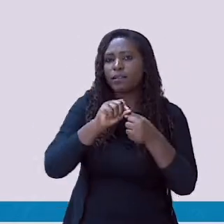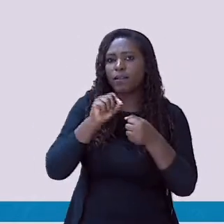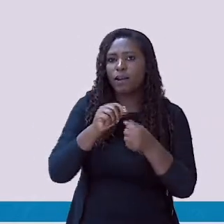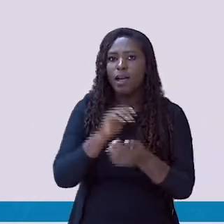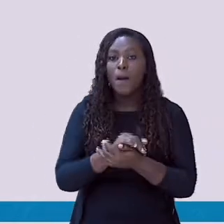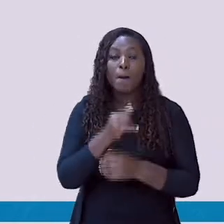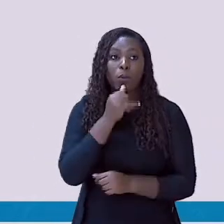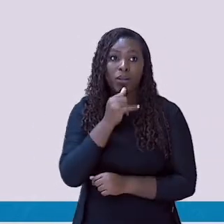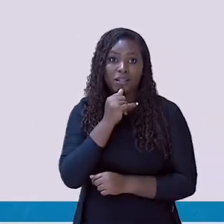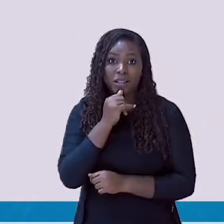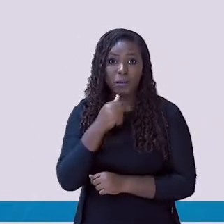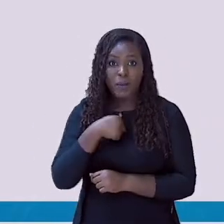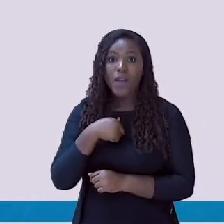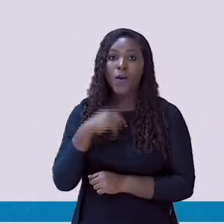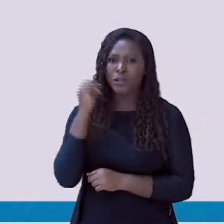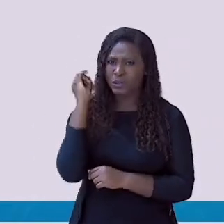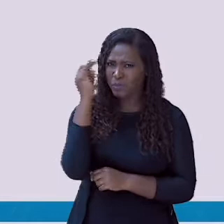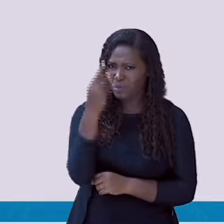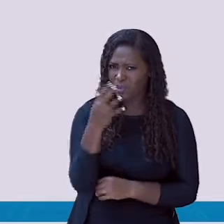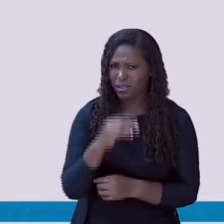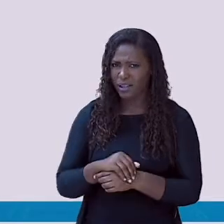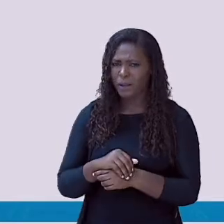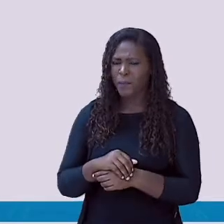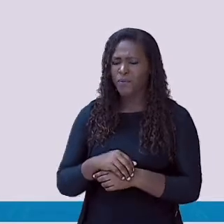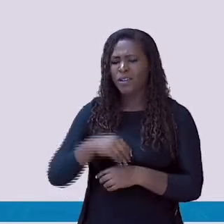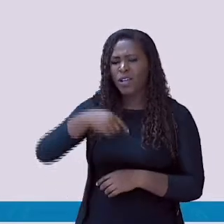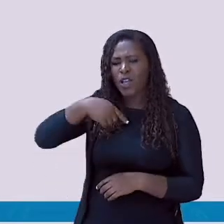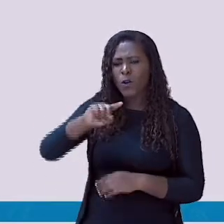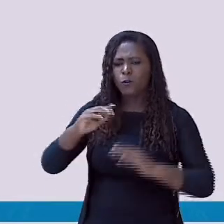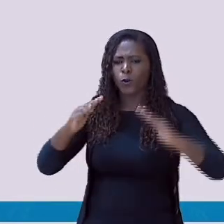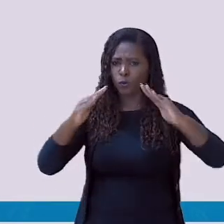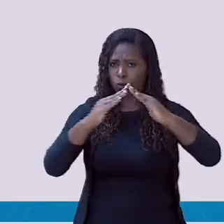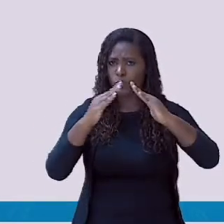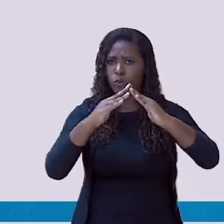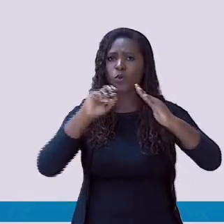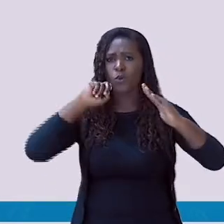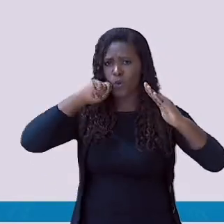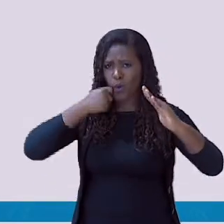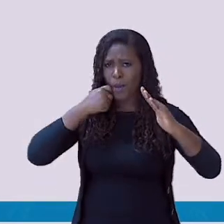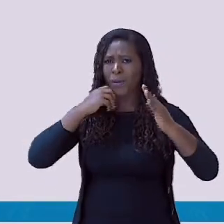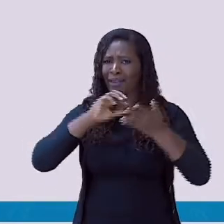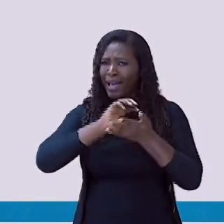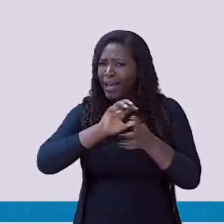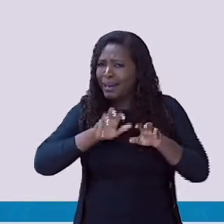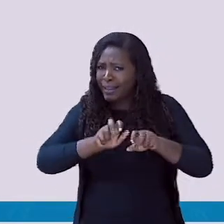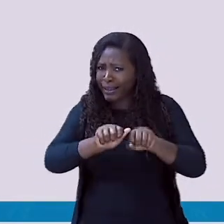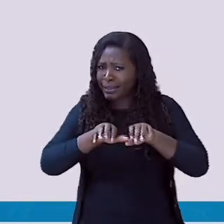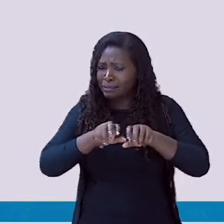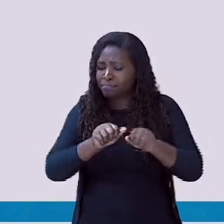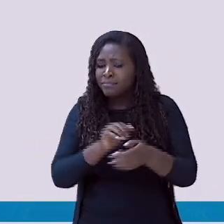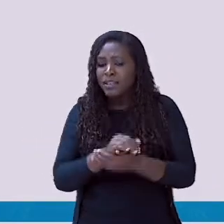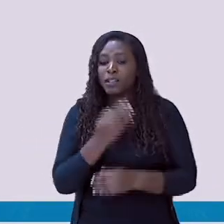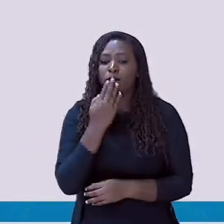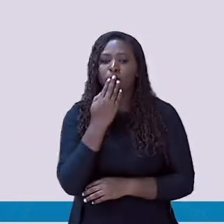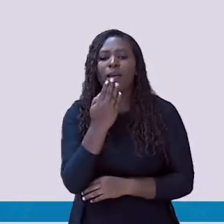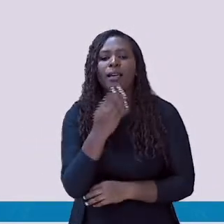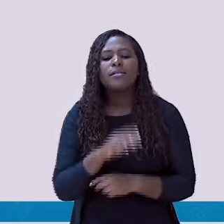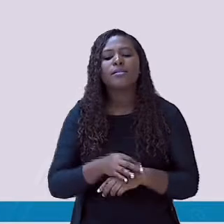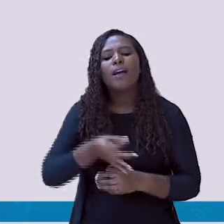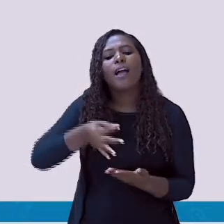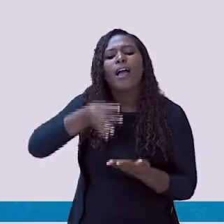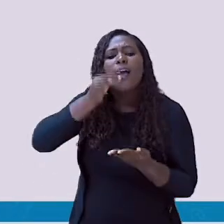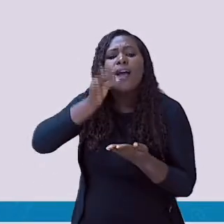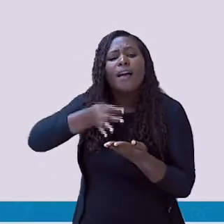padaria e peço um café, a atendente que está me atendendo ali, a pessoa que está do outro lado do balcão, ela faz